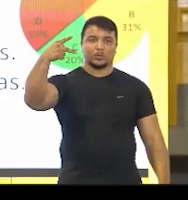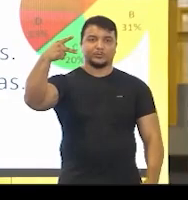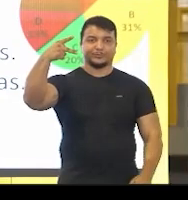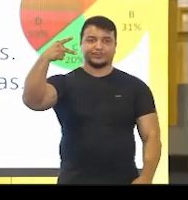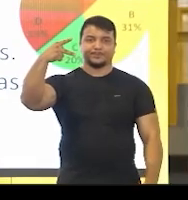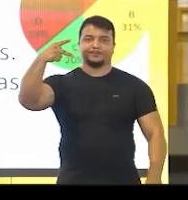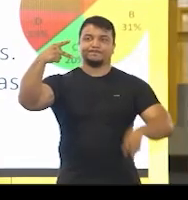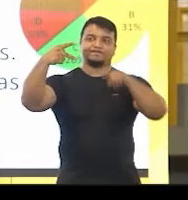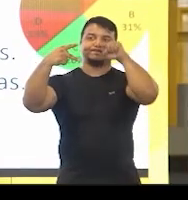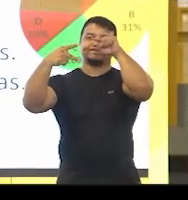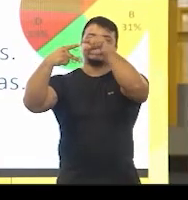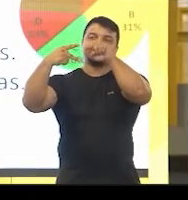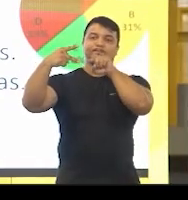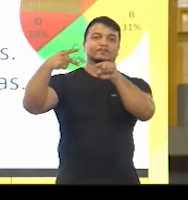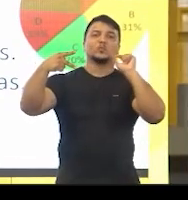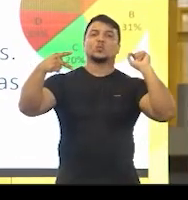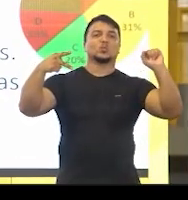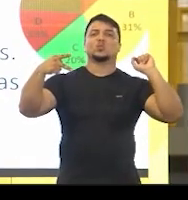mínimo